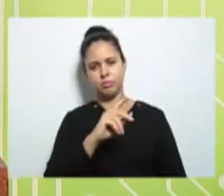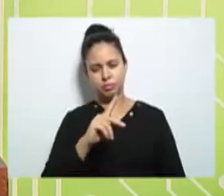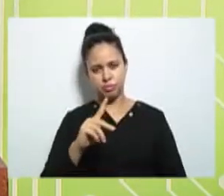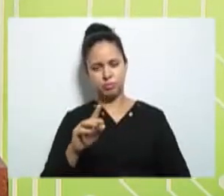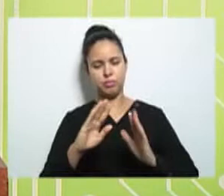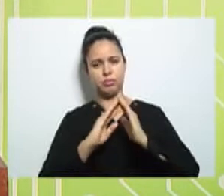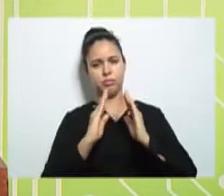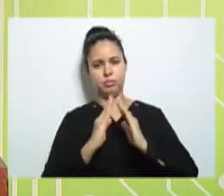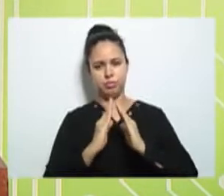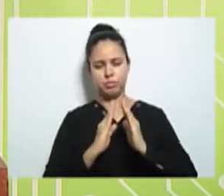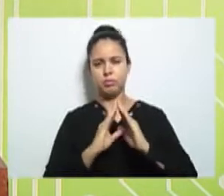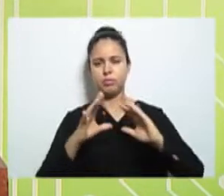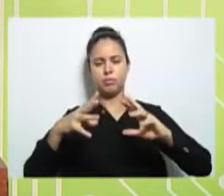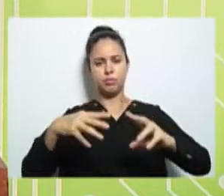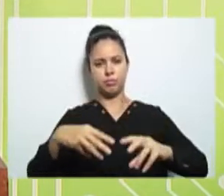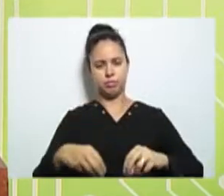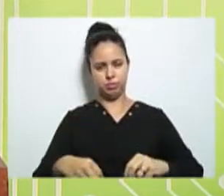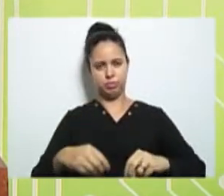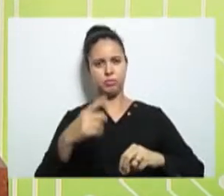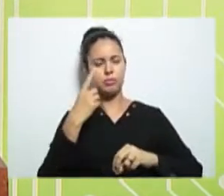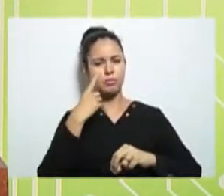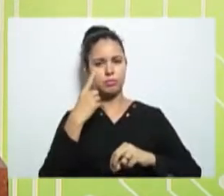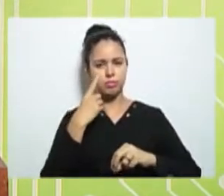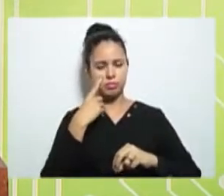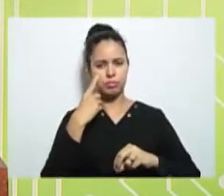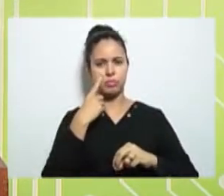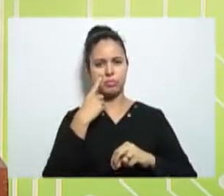casa, enfim, você vai ver o sistema Windows